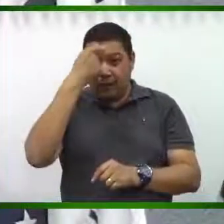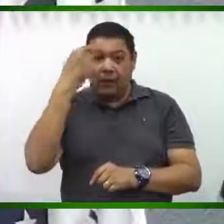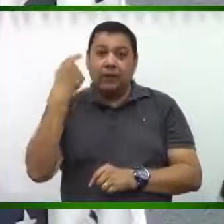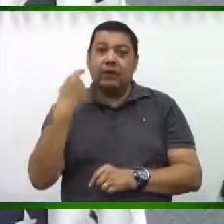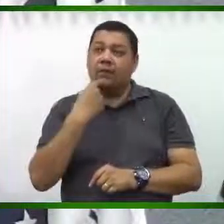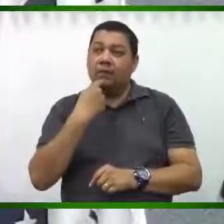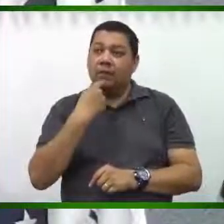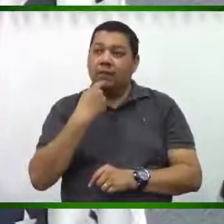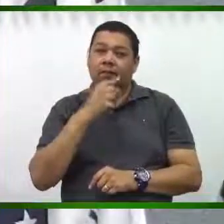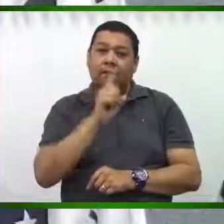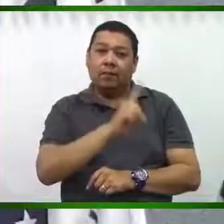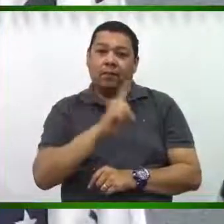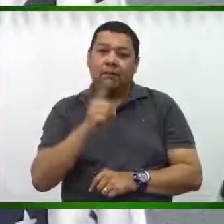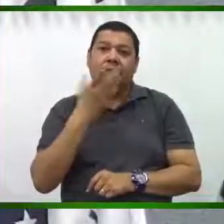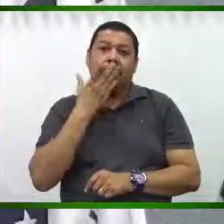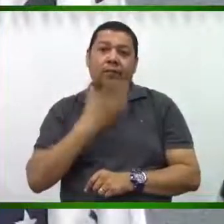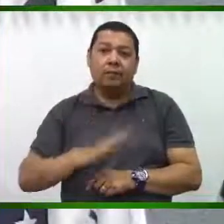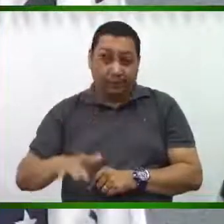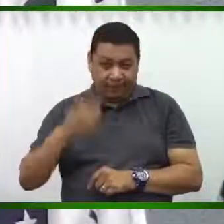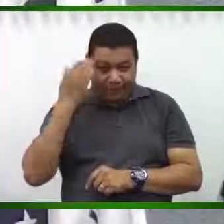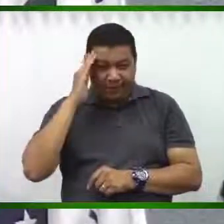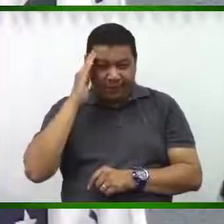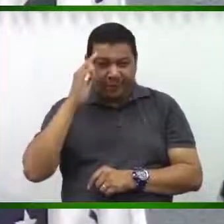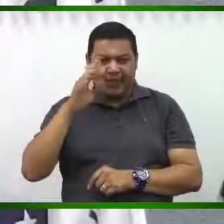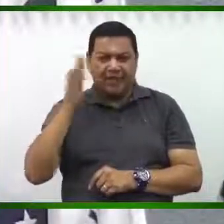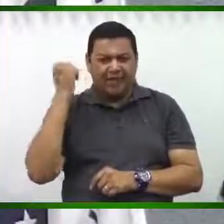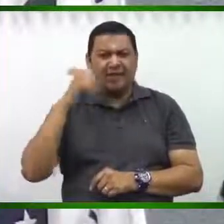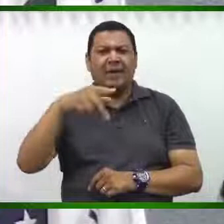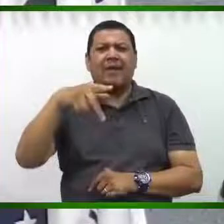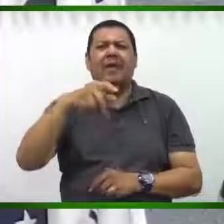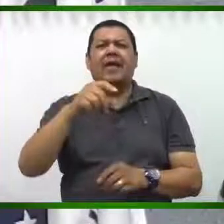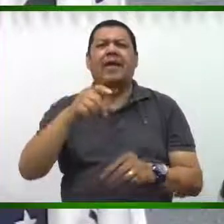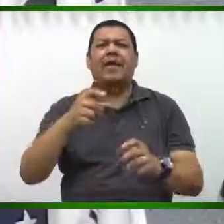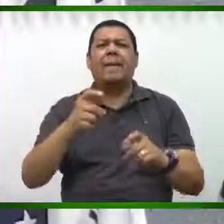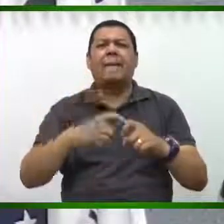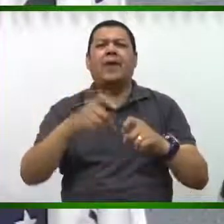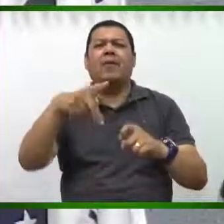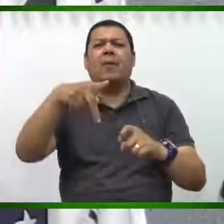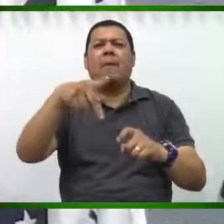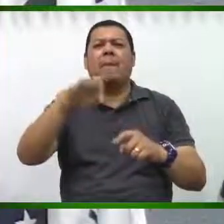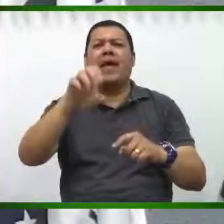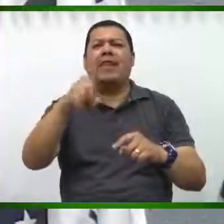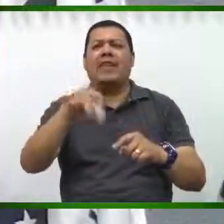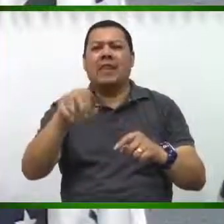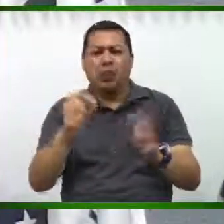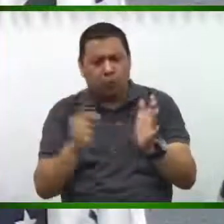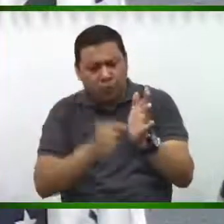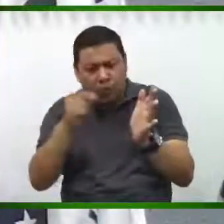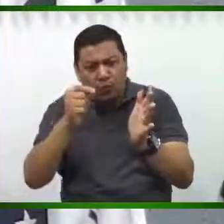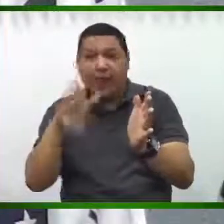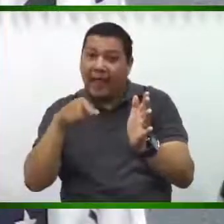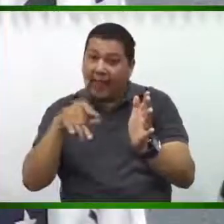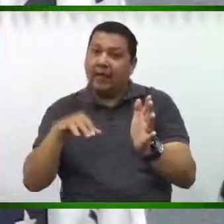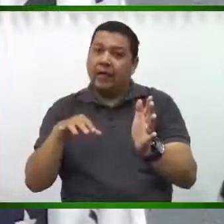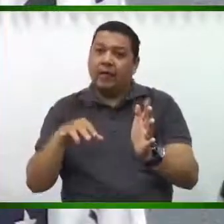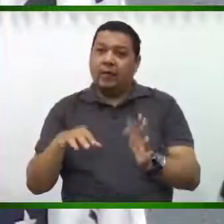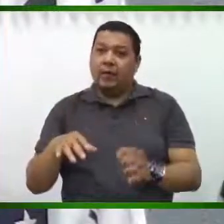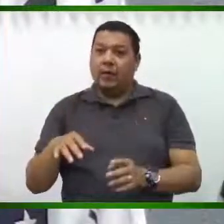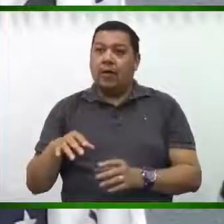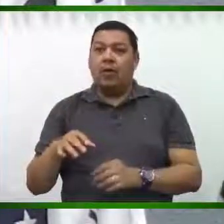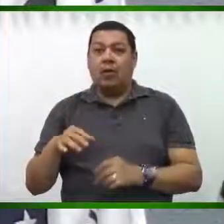para atender essa criança. E aí a situação vai trazendo-se